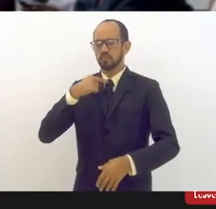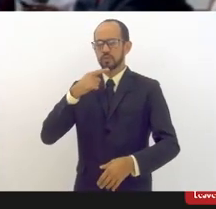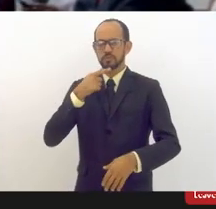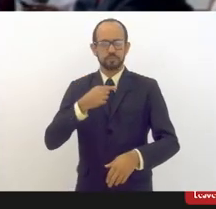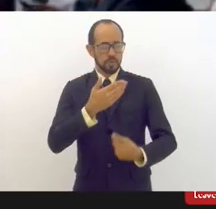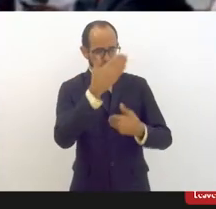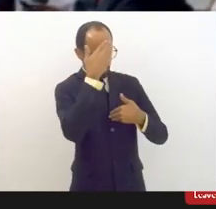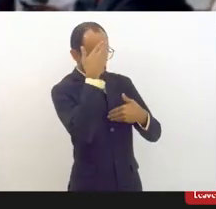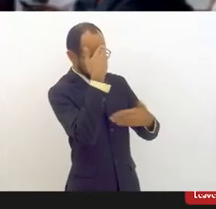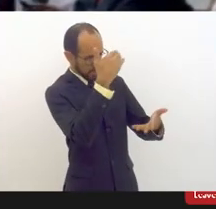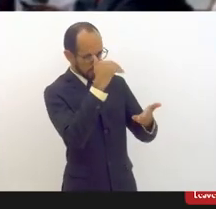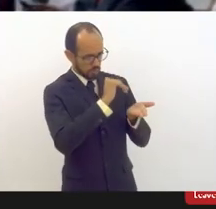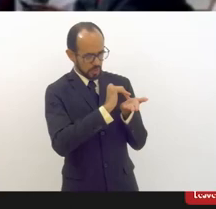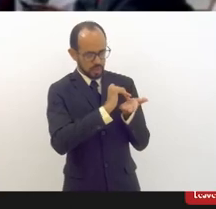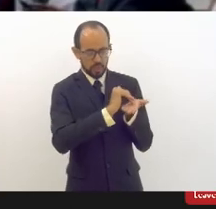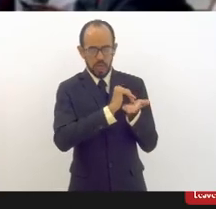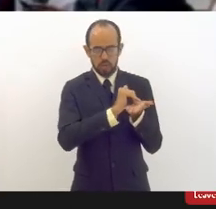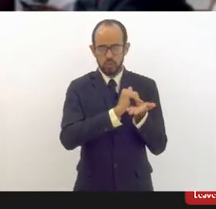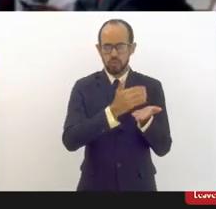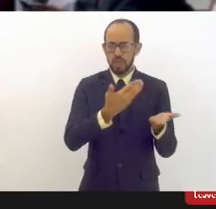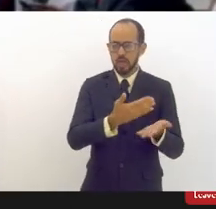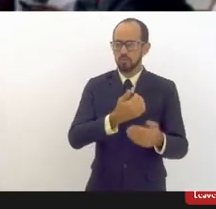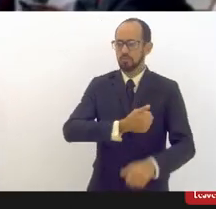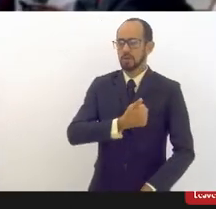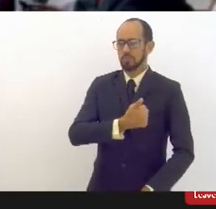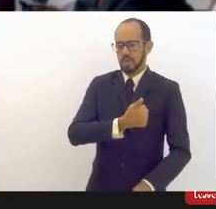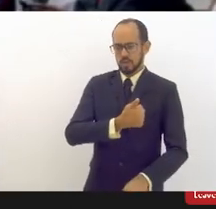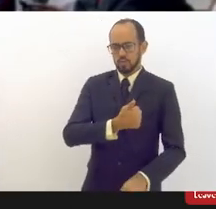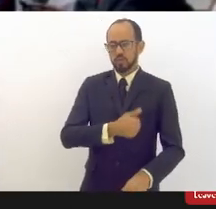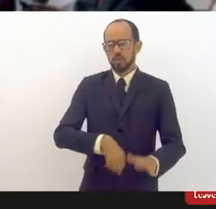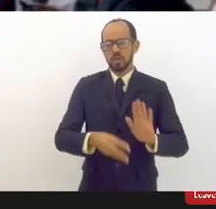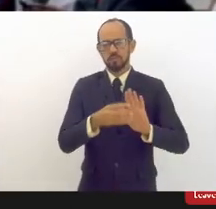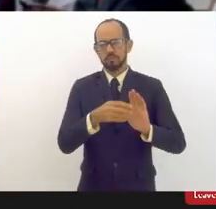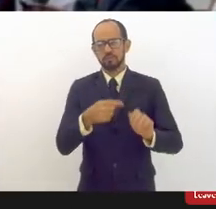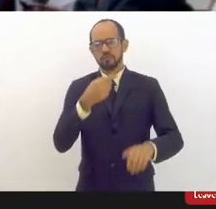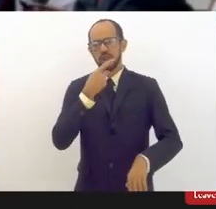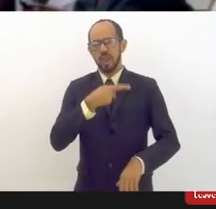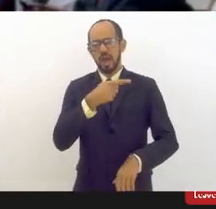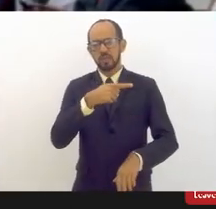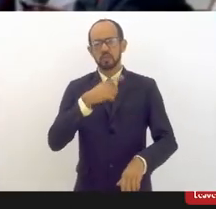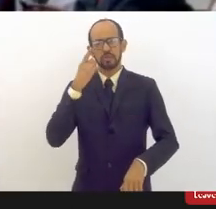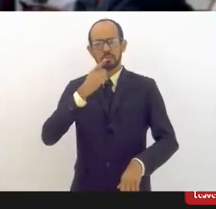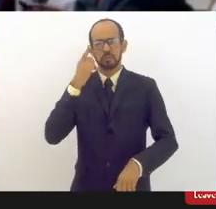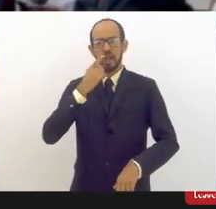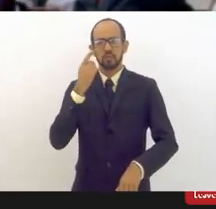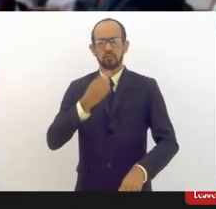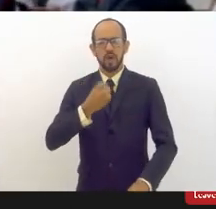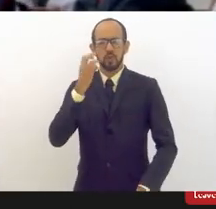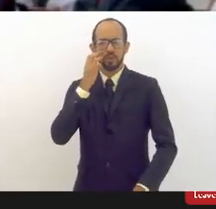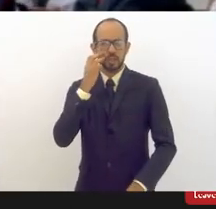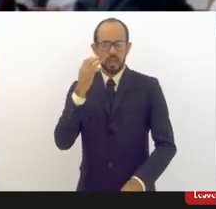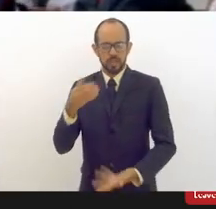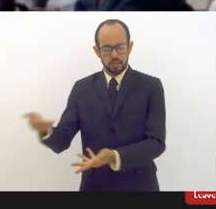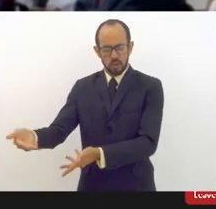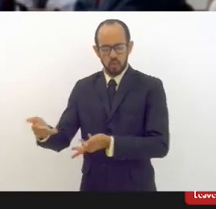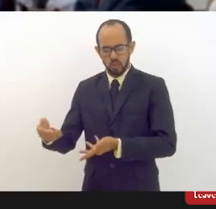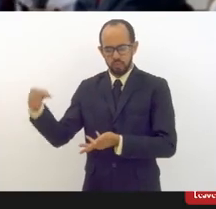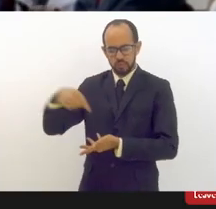Obrigado, secretário. Quero, em primeiro lugar, registrar a presença do deputado Valdeir Carneiro, que eu chamo também para compor a